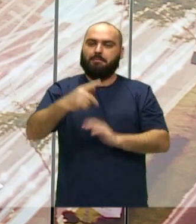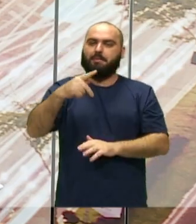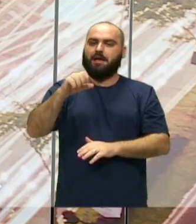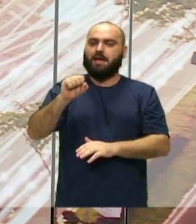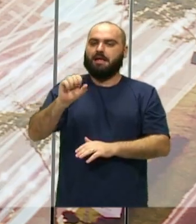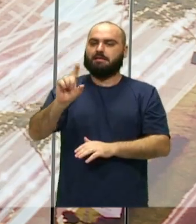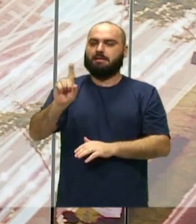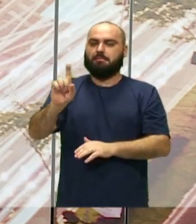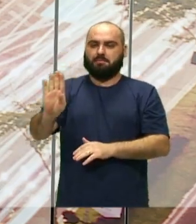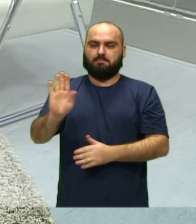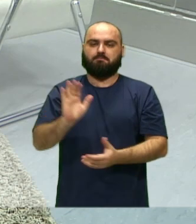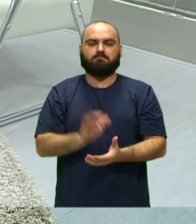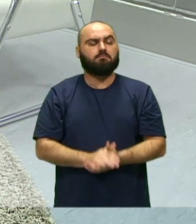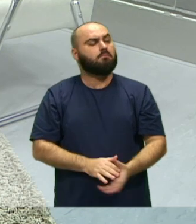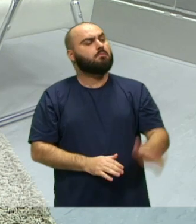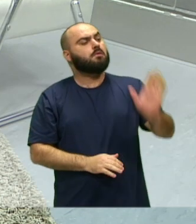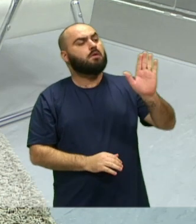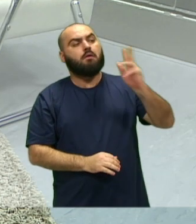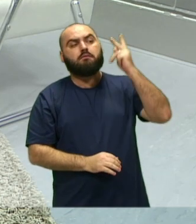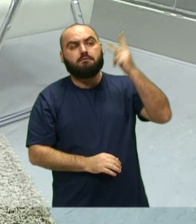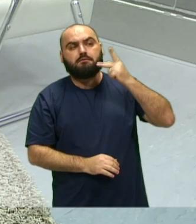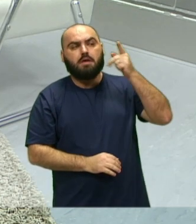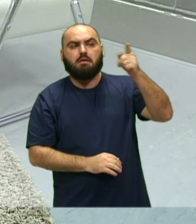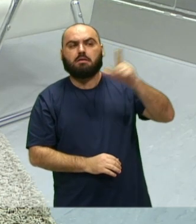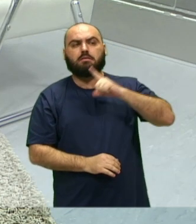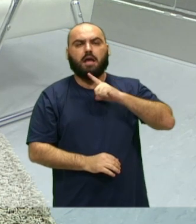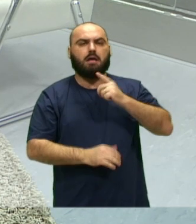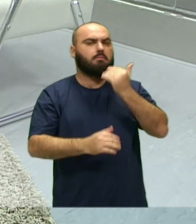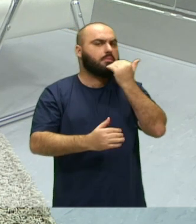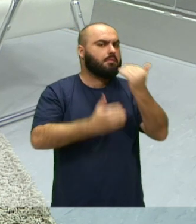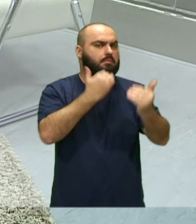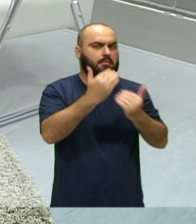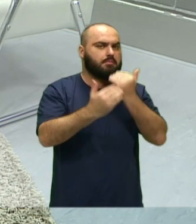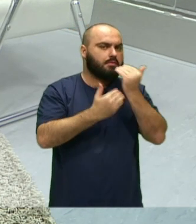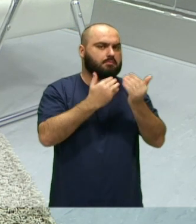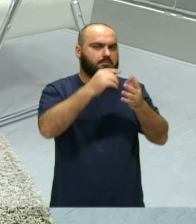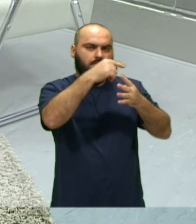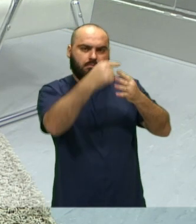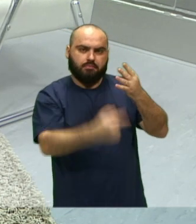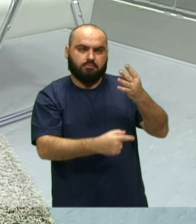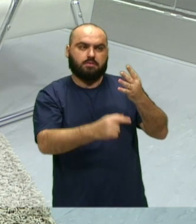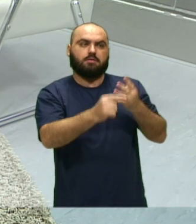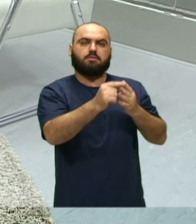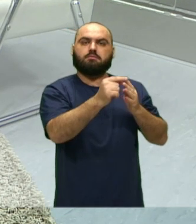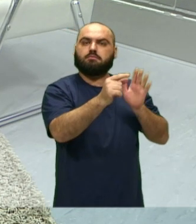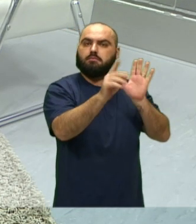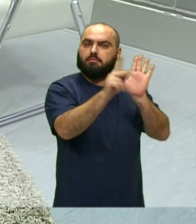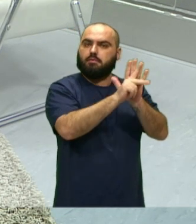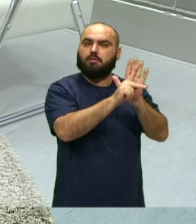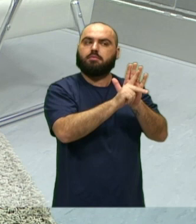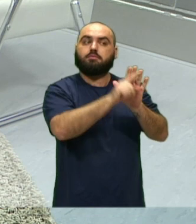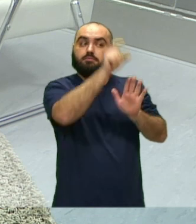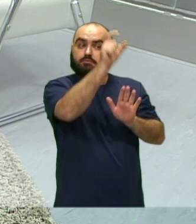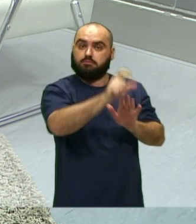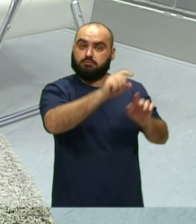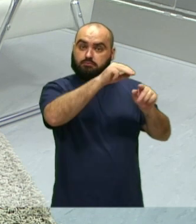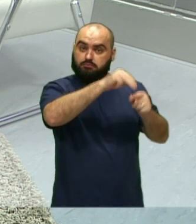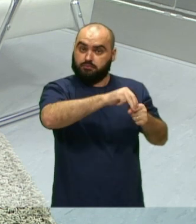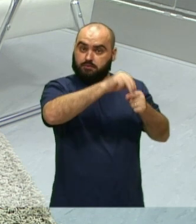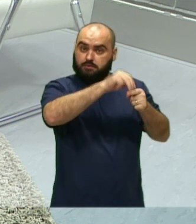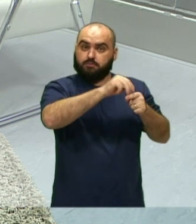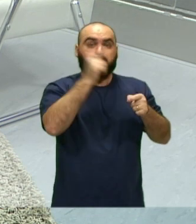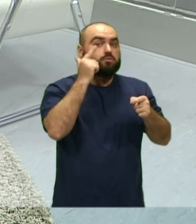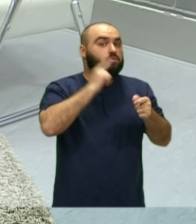a senhora tem algumas indicações pedindo que o Poder Executivo Municipal compre equipamentos de ar-condicionado para aclimatar de